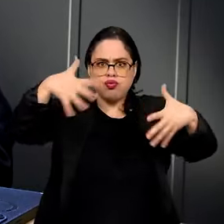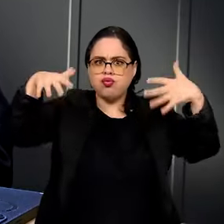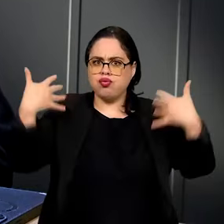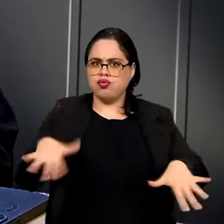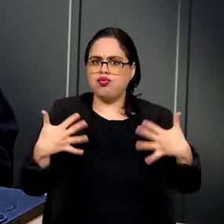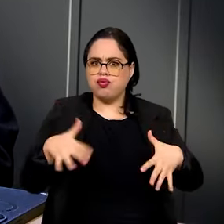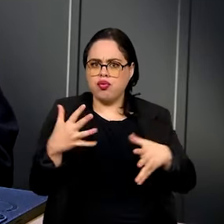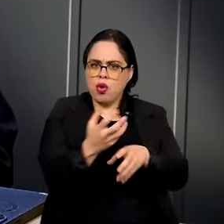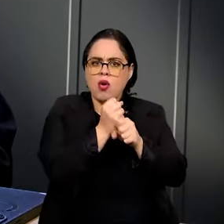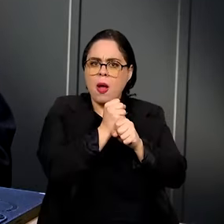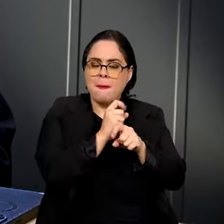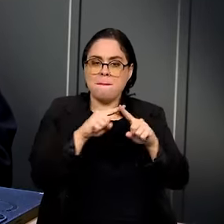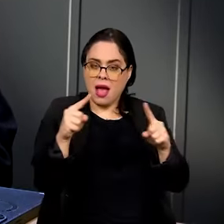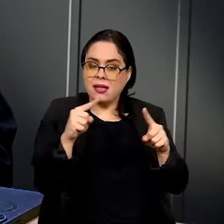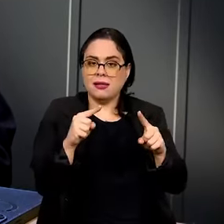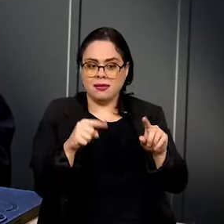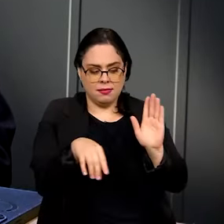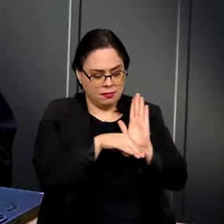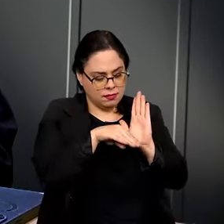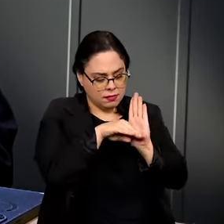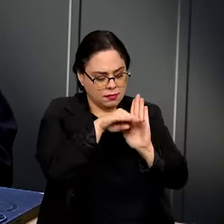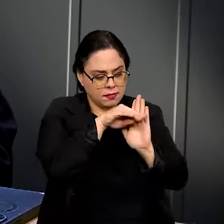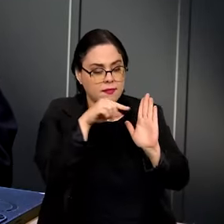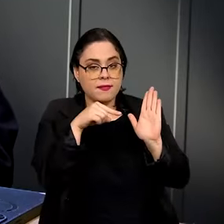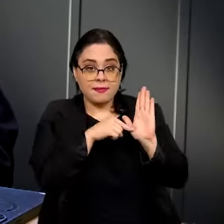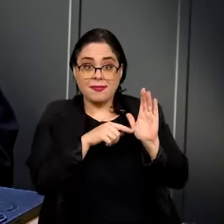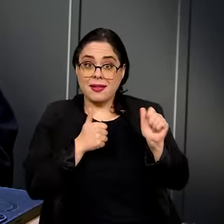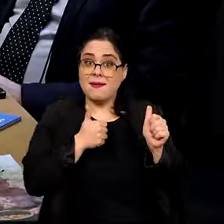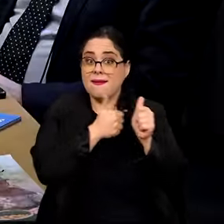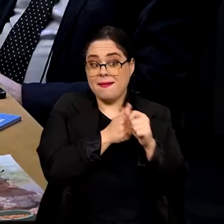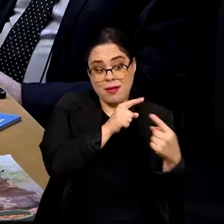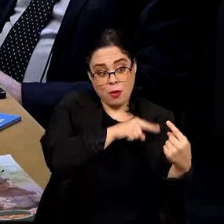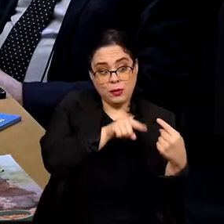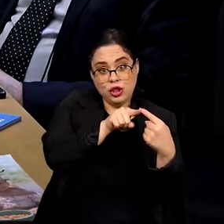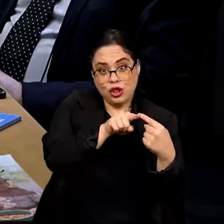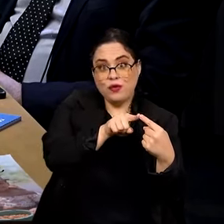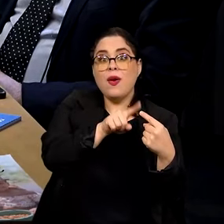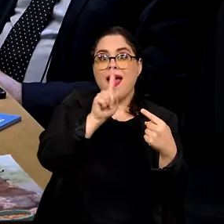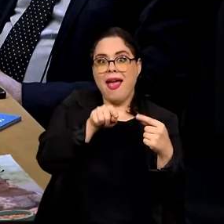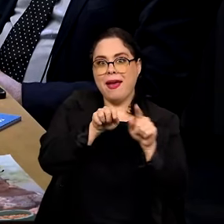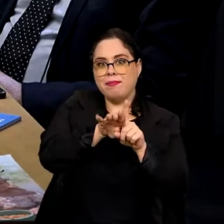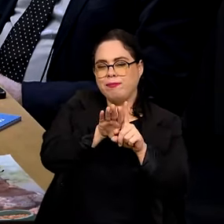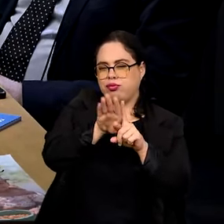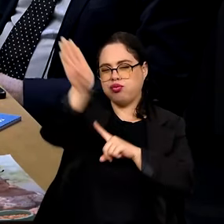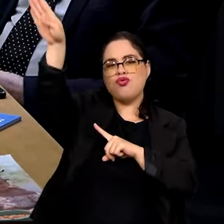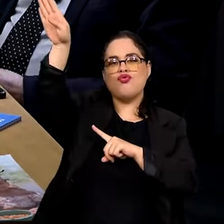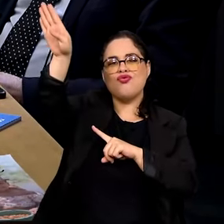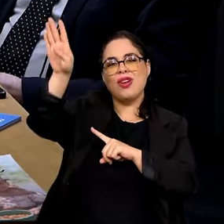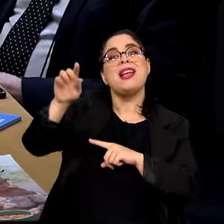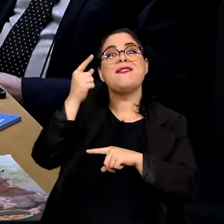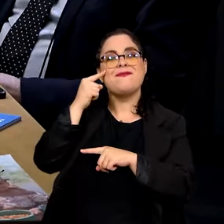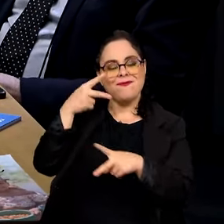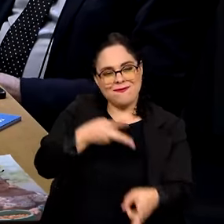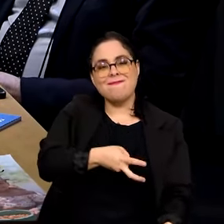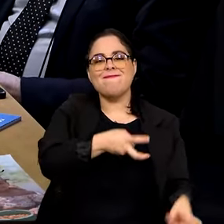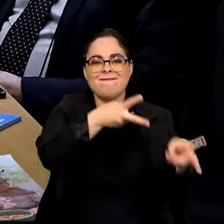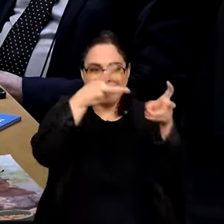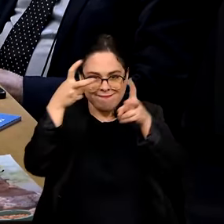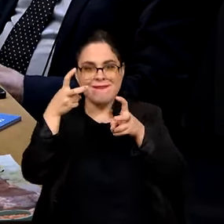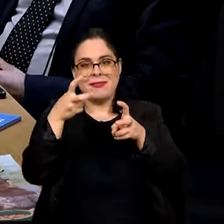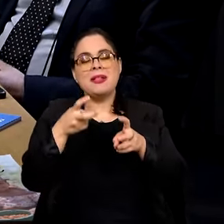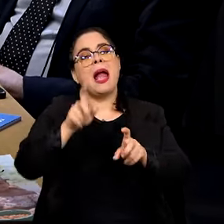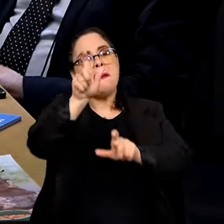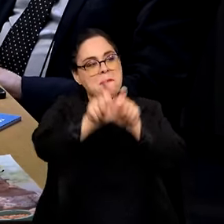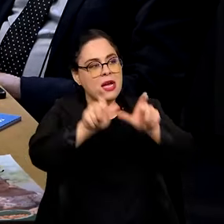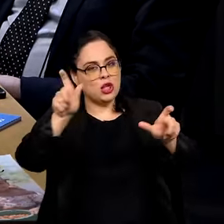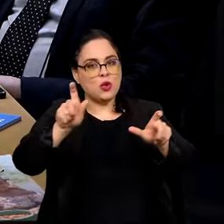números são muito grandes mas também me o programa ele tem a finalidade tem escala né então a